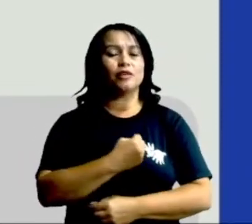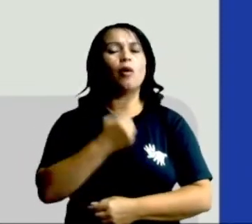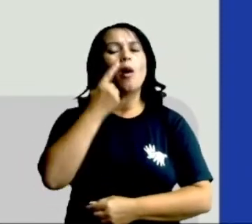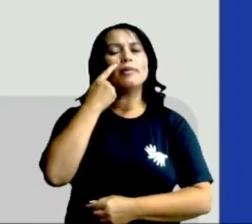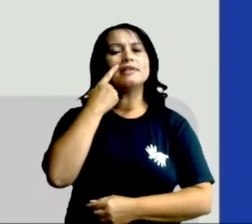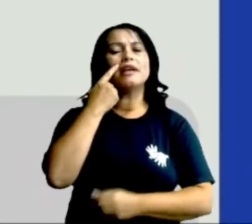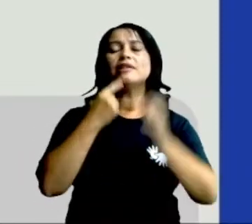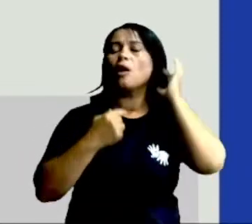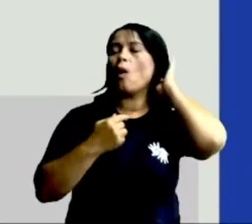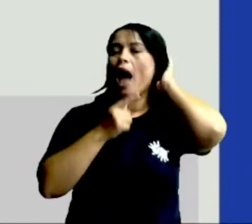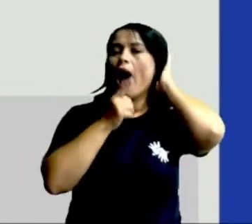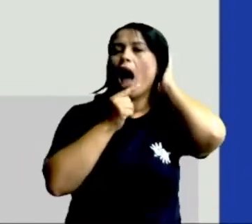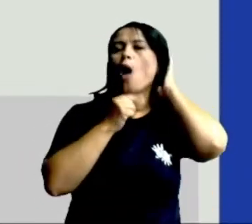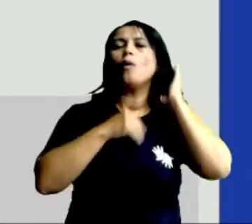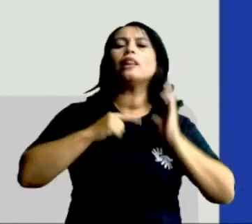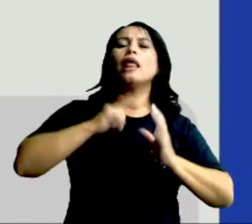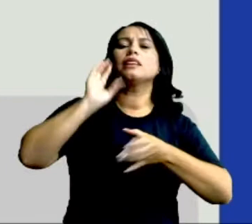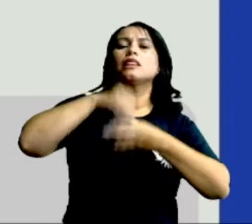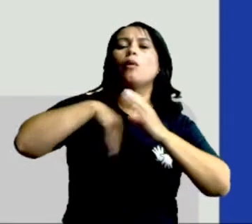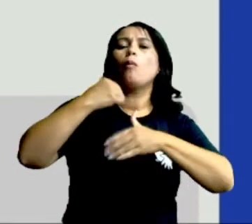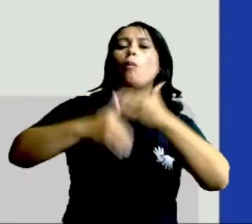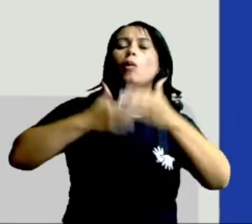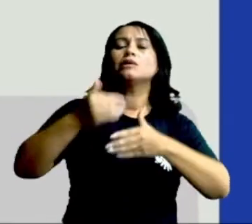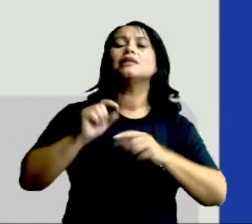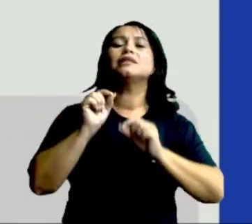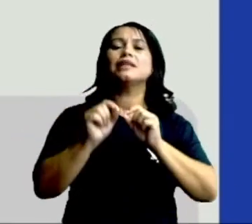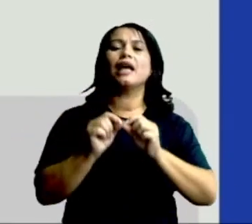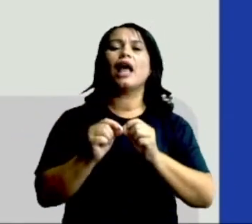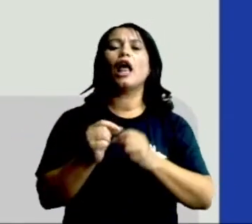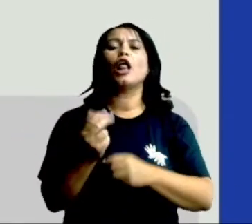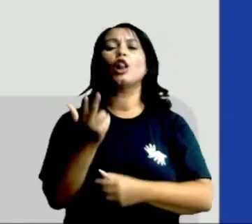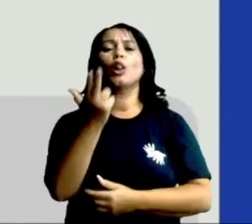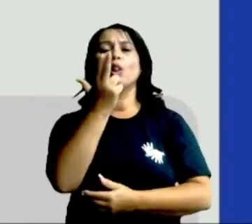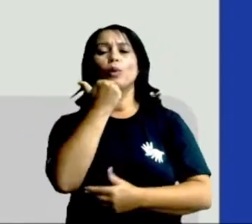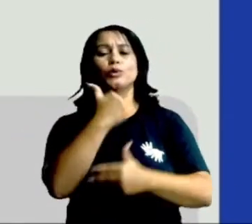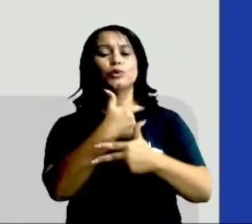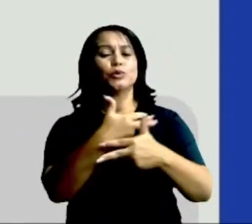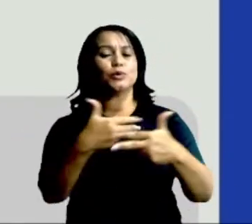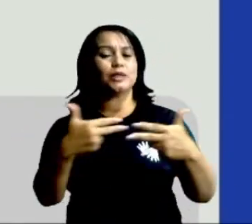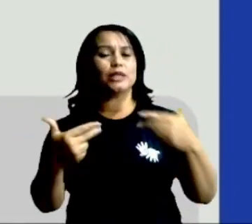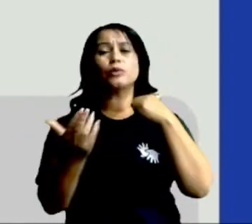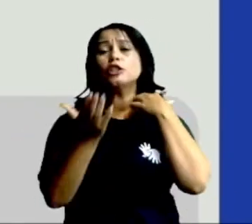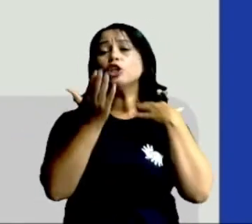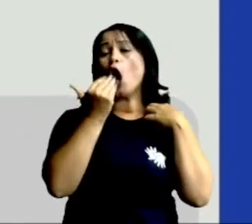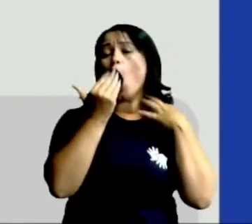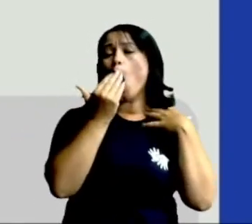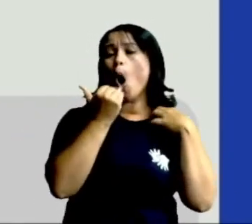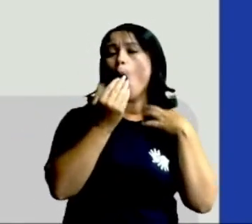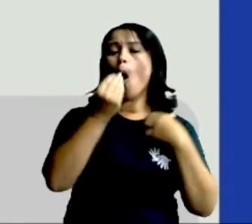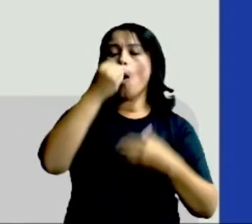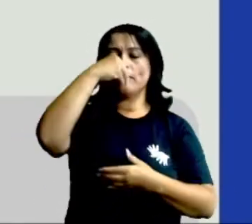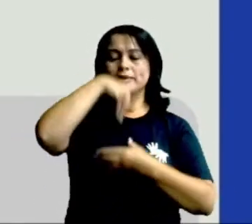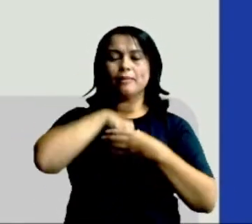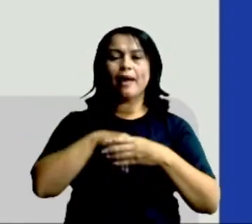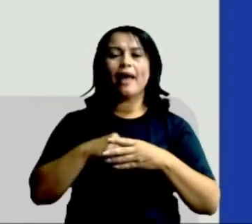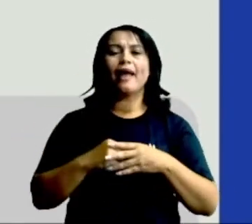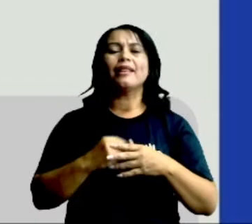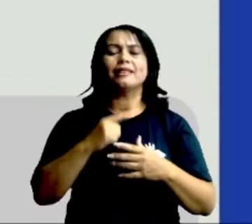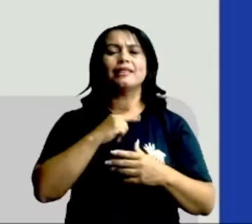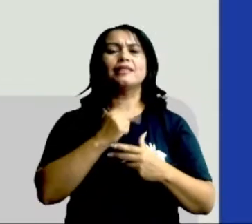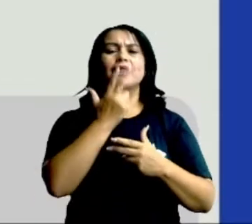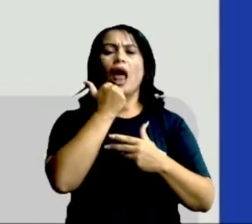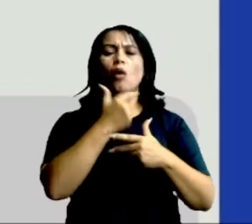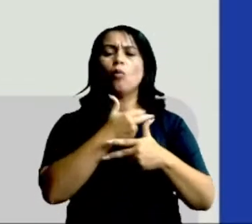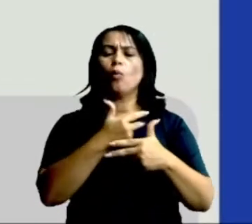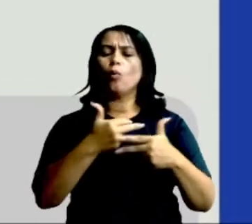dentro do processo de absorção dos nutrientes, tá certo? Quando a gente se alimenta, a água vai estar atuando também para que haja